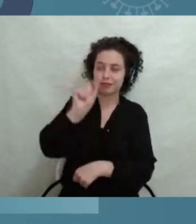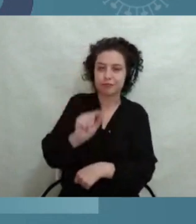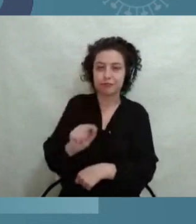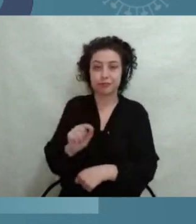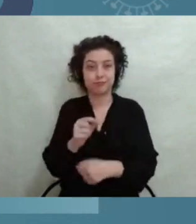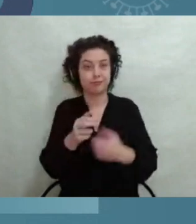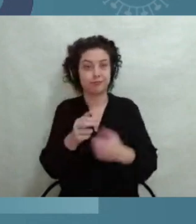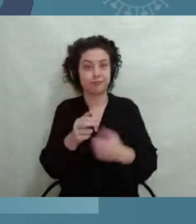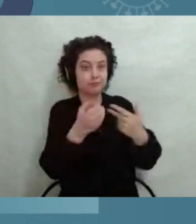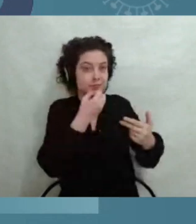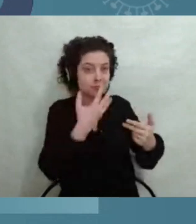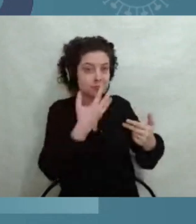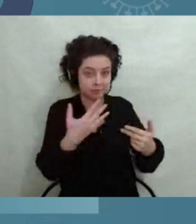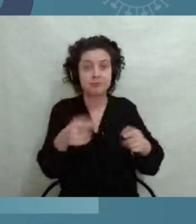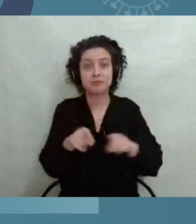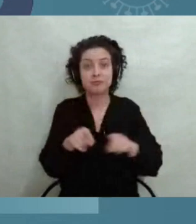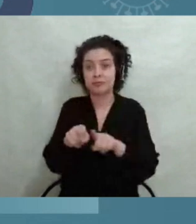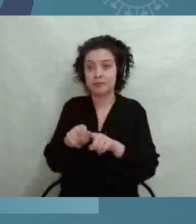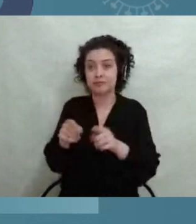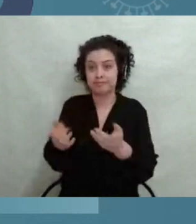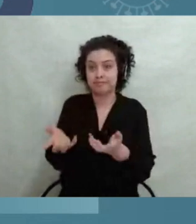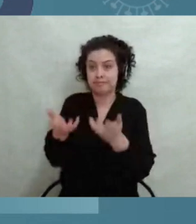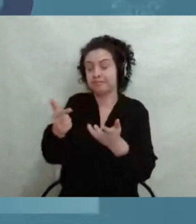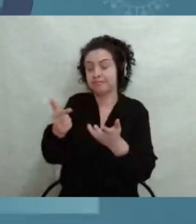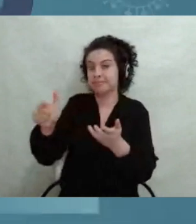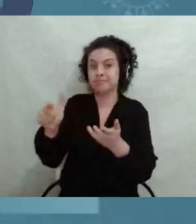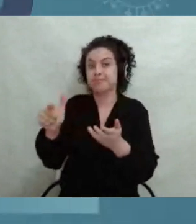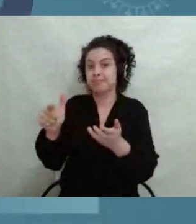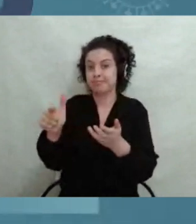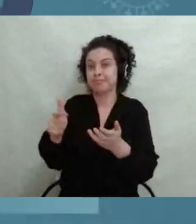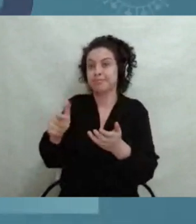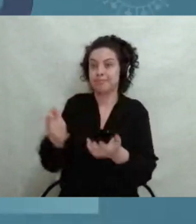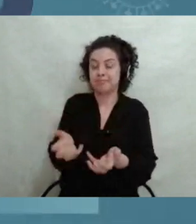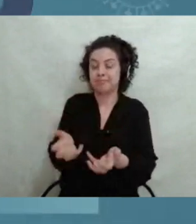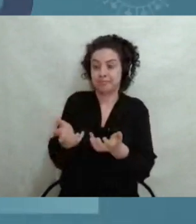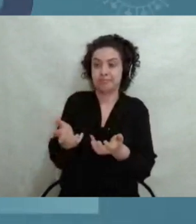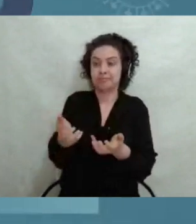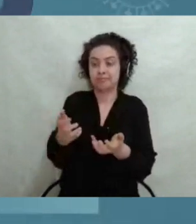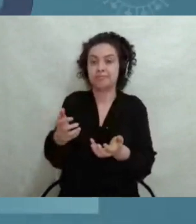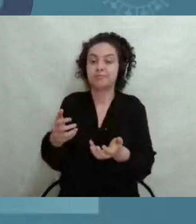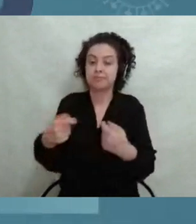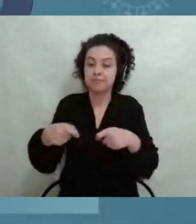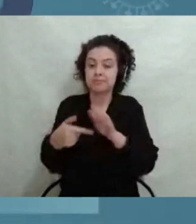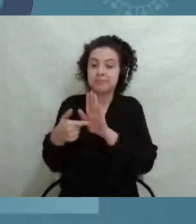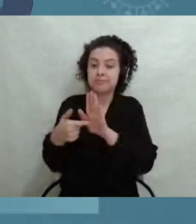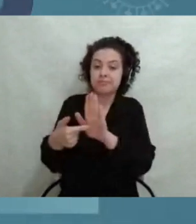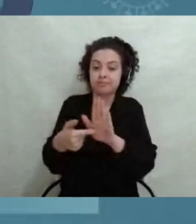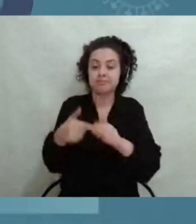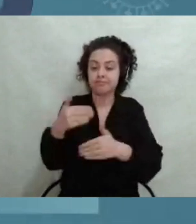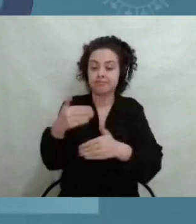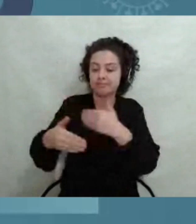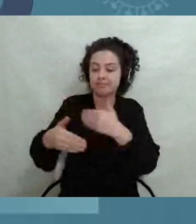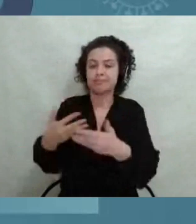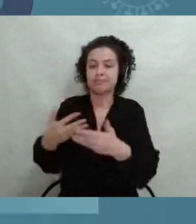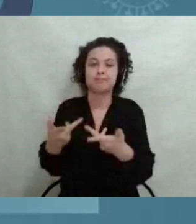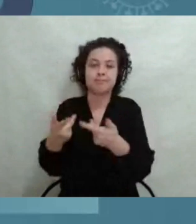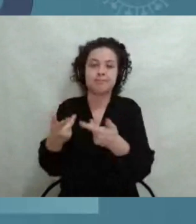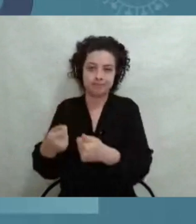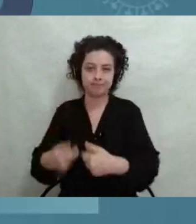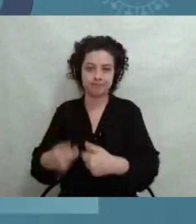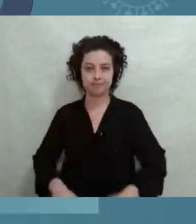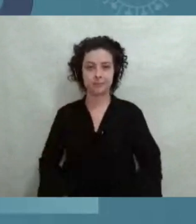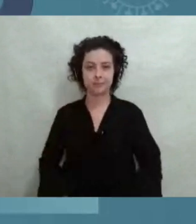também aqueles outros diagnósticos que teremos que avançar e melhorar. Eu vou demonstrar